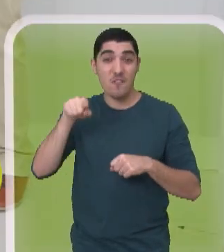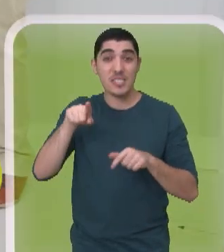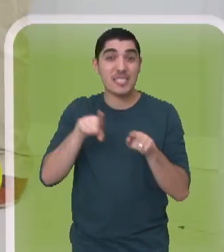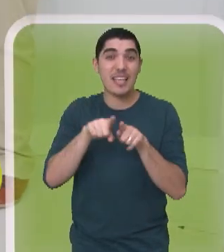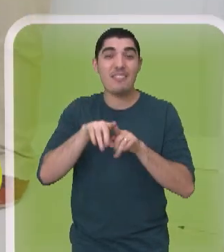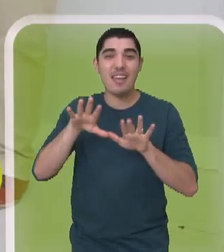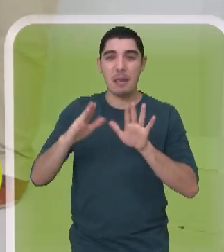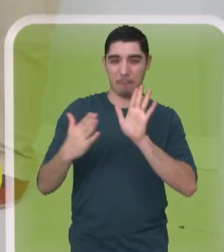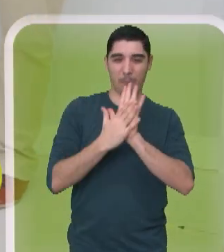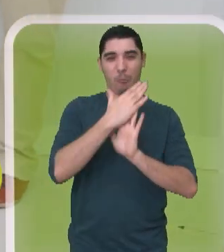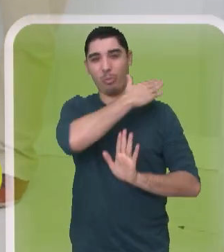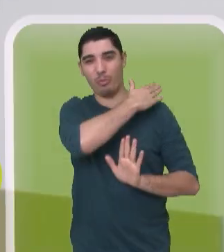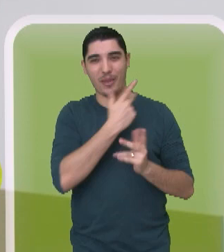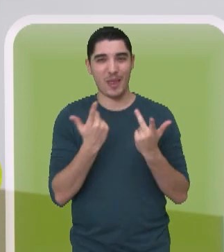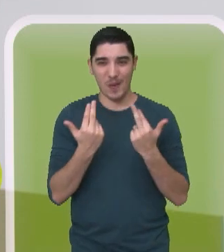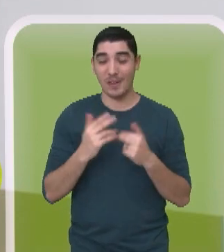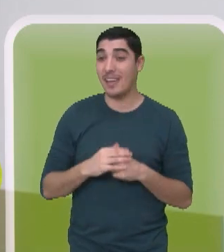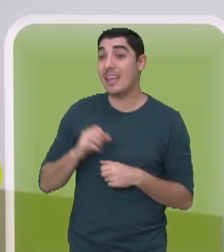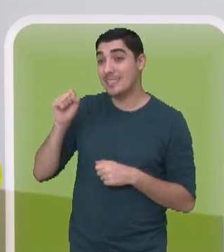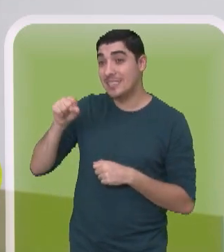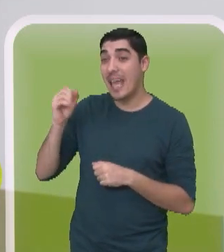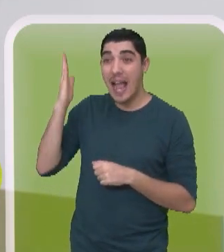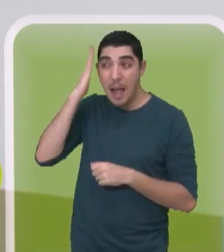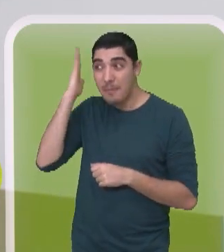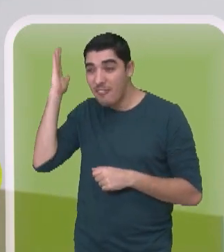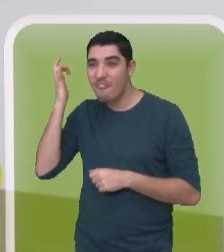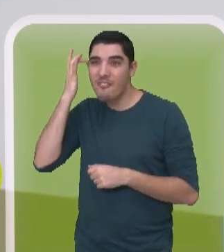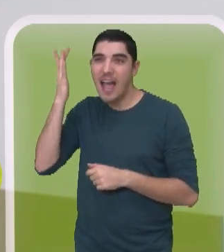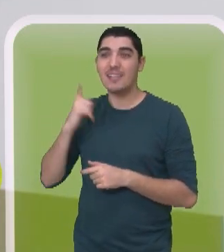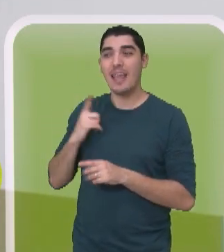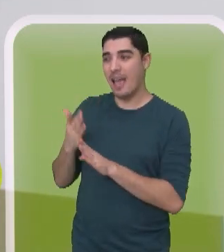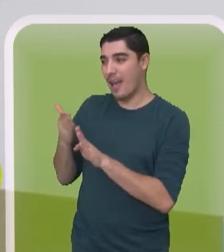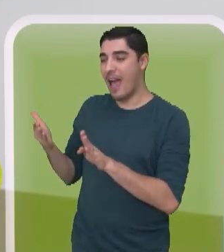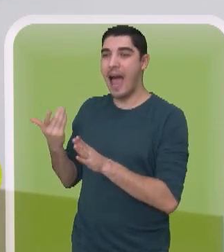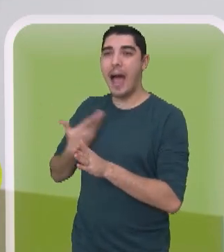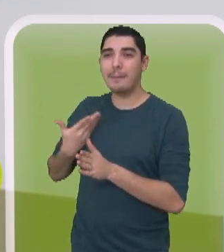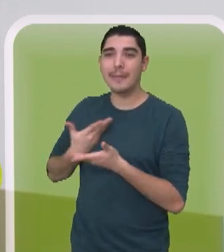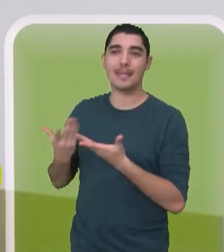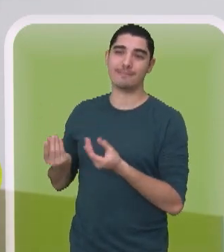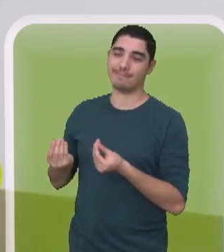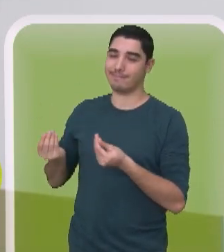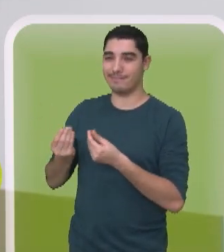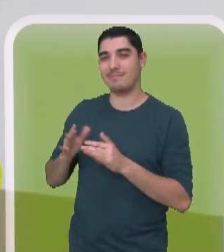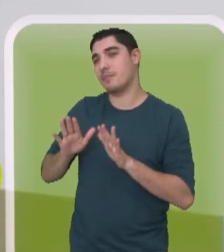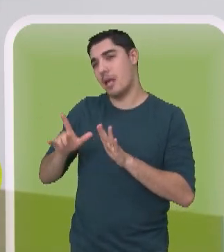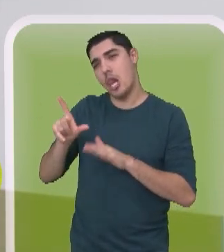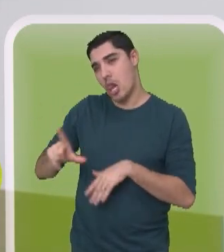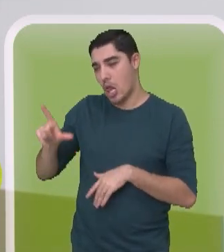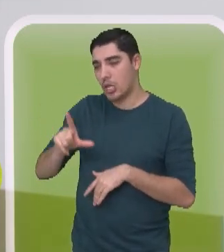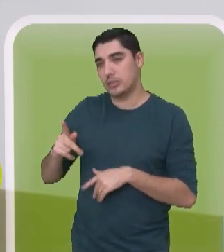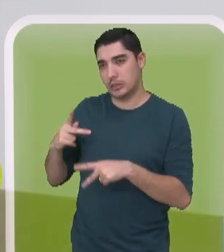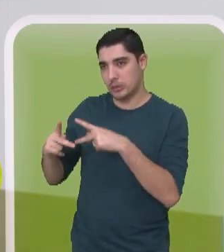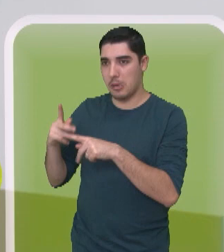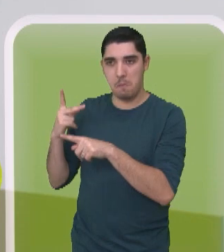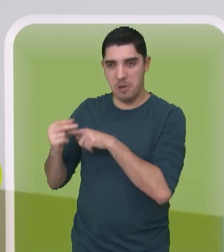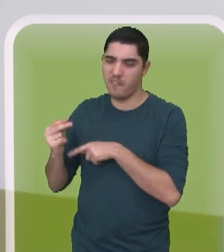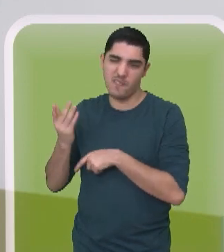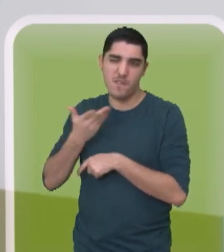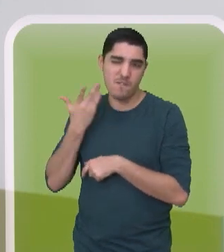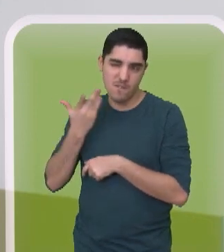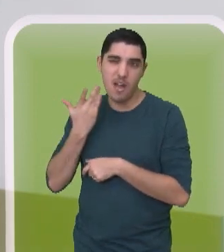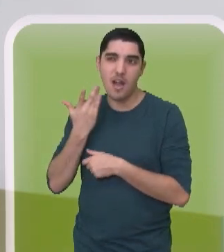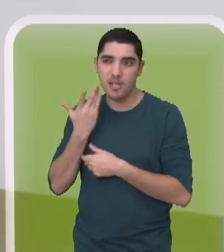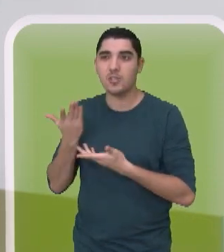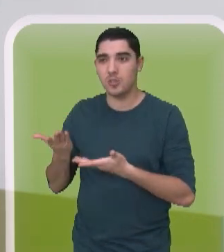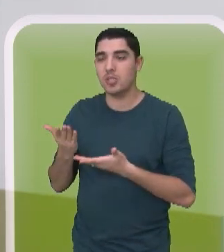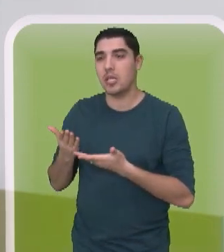faz? Exatamente. Com a cabeça seria mais fácil, até porque tinha um companheiro do lado. Mas deu a lógica, o São José passou, fácil até,